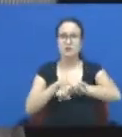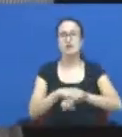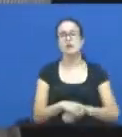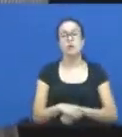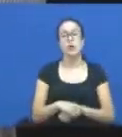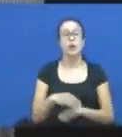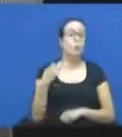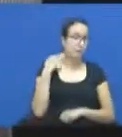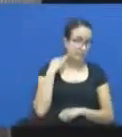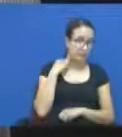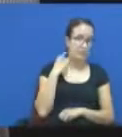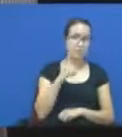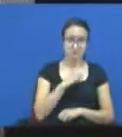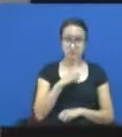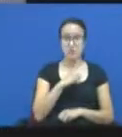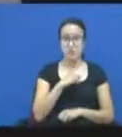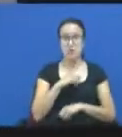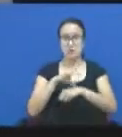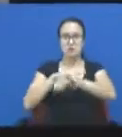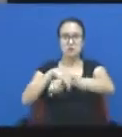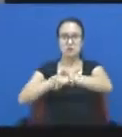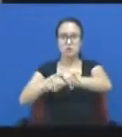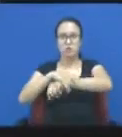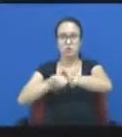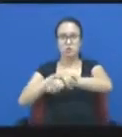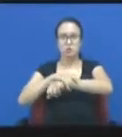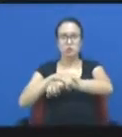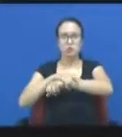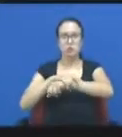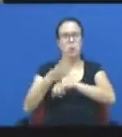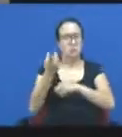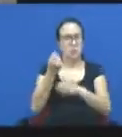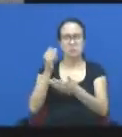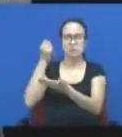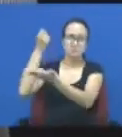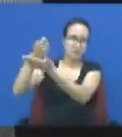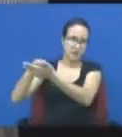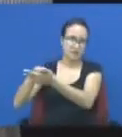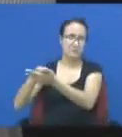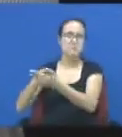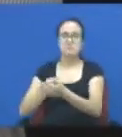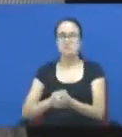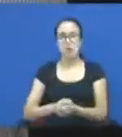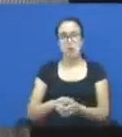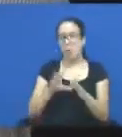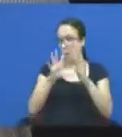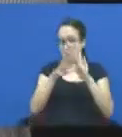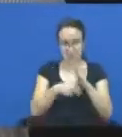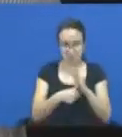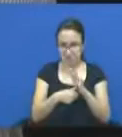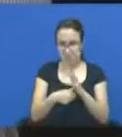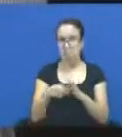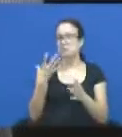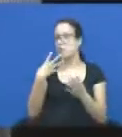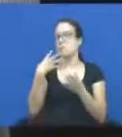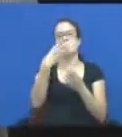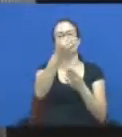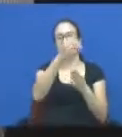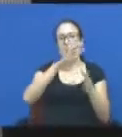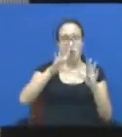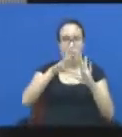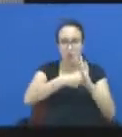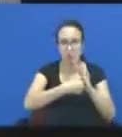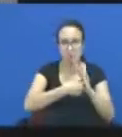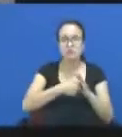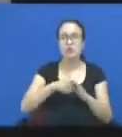seguro. Nós não ficamos sabendo quanto que os ladrões levaram, mas o banco tem toda a contabilidade e ele